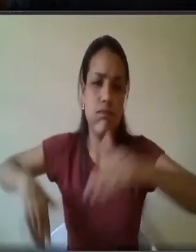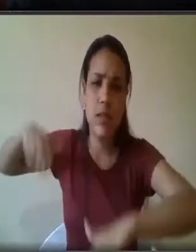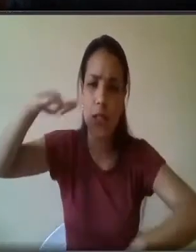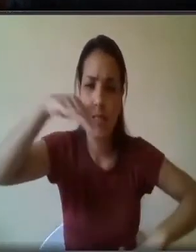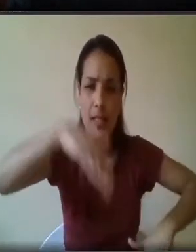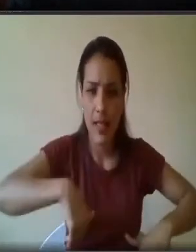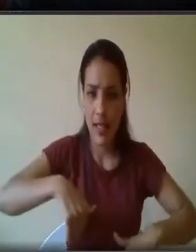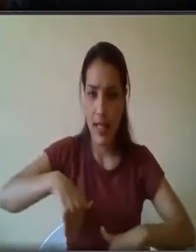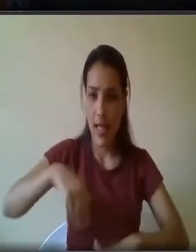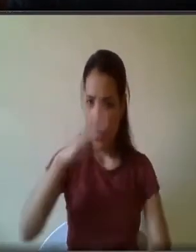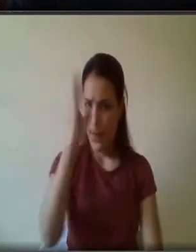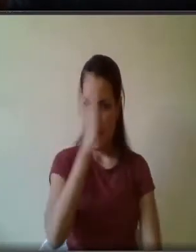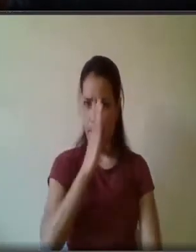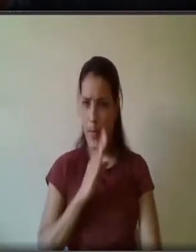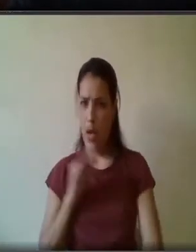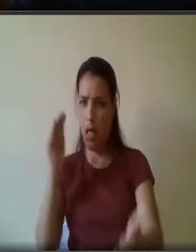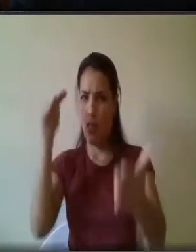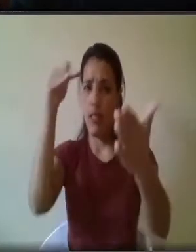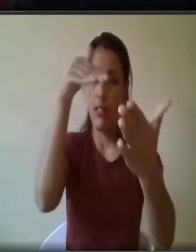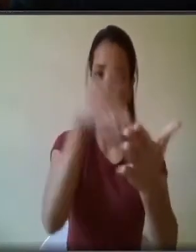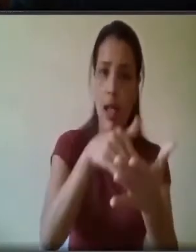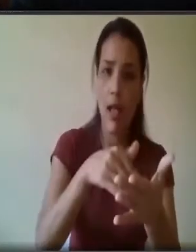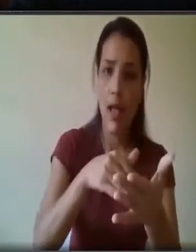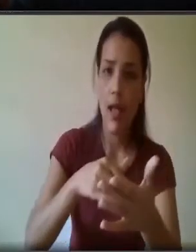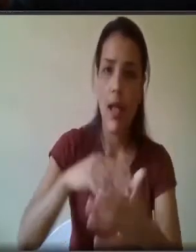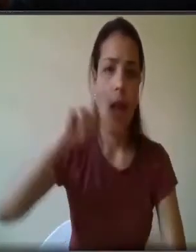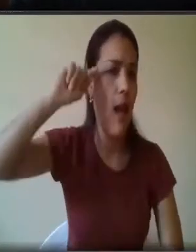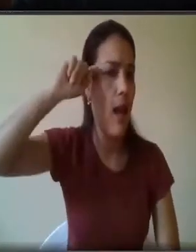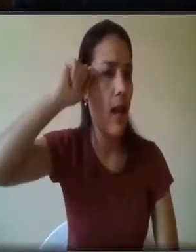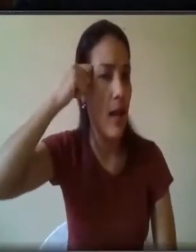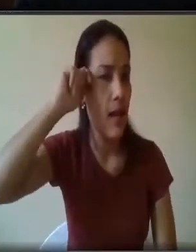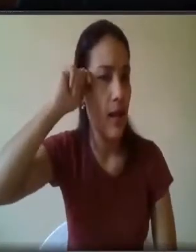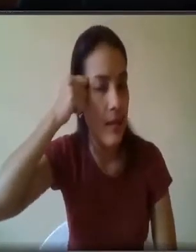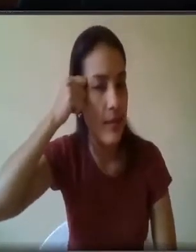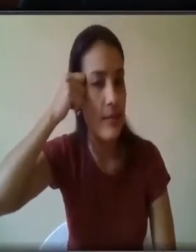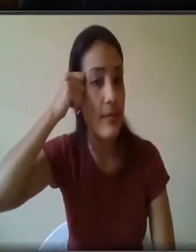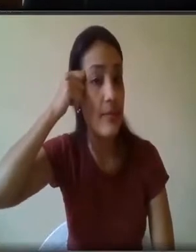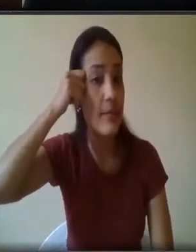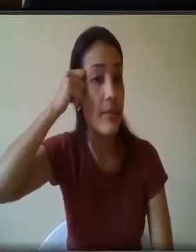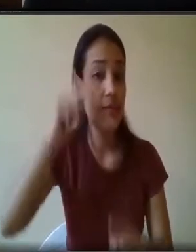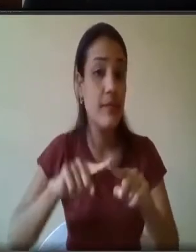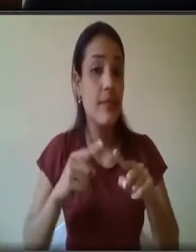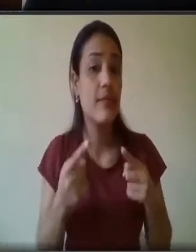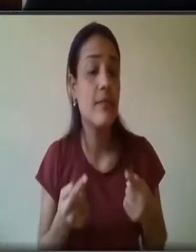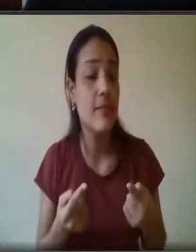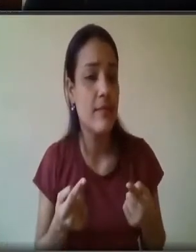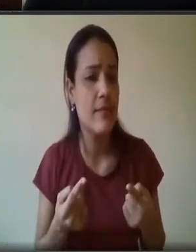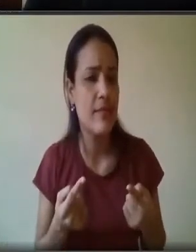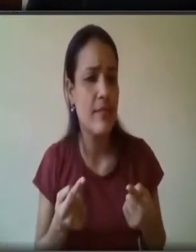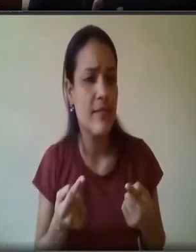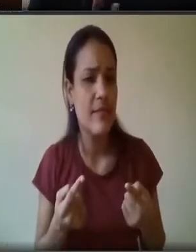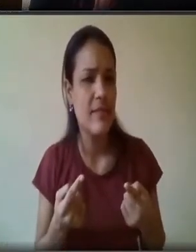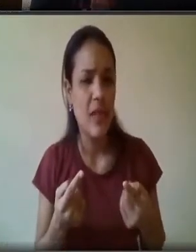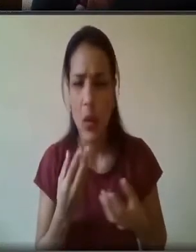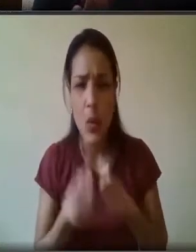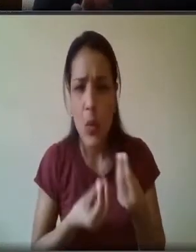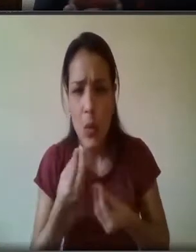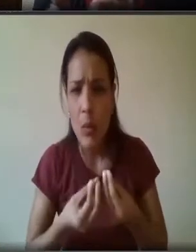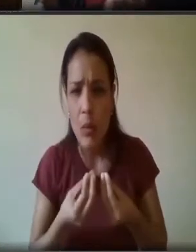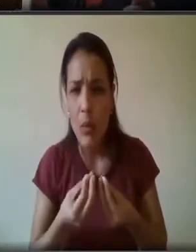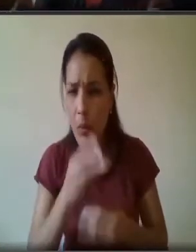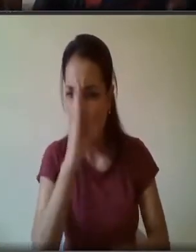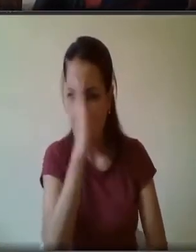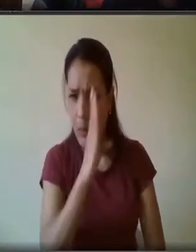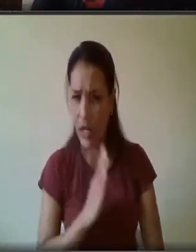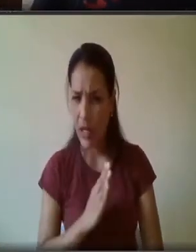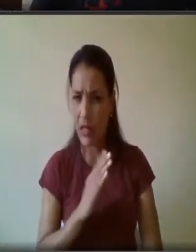Aquelas brincadeiras aí dessas propagandas. Só que tem um detalhe. Brasil e África estão cada